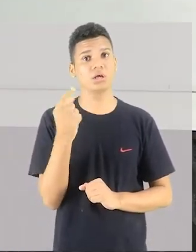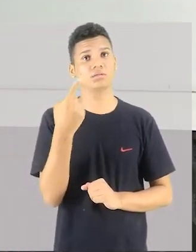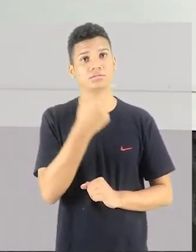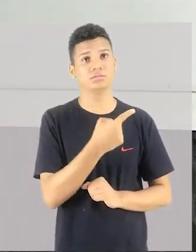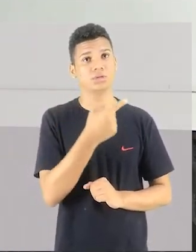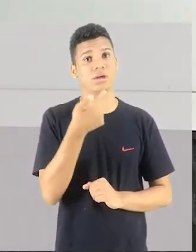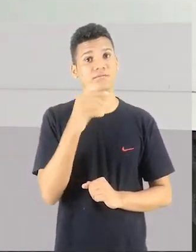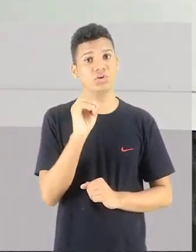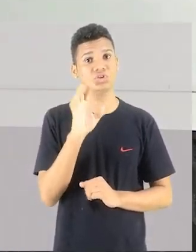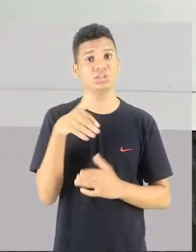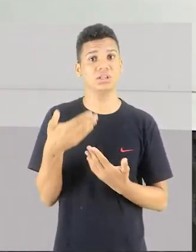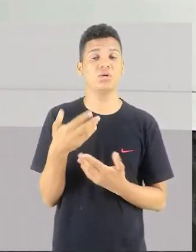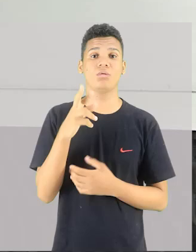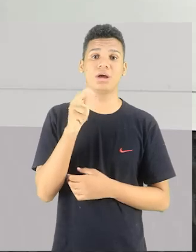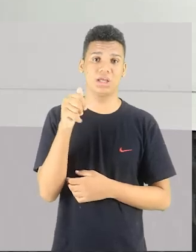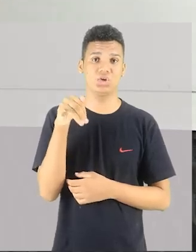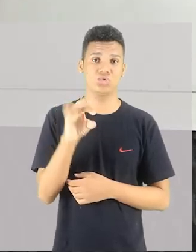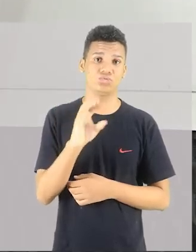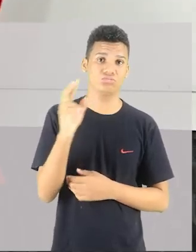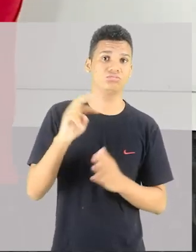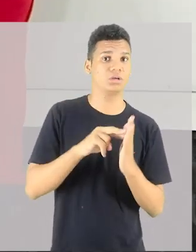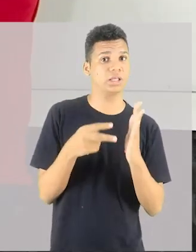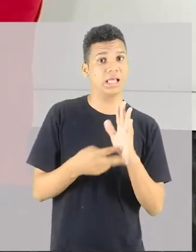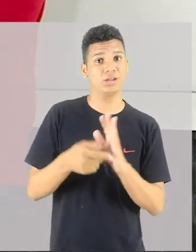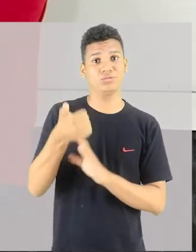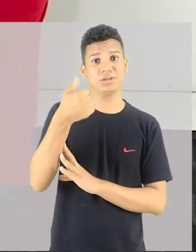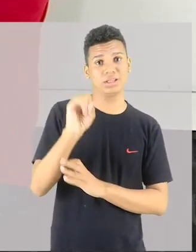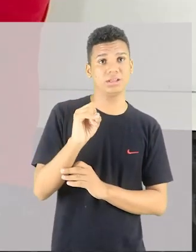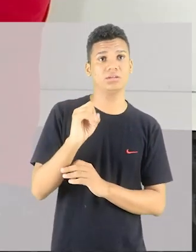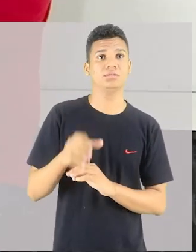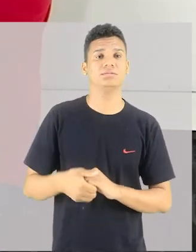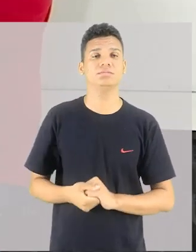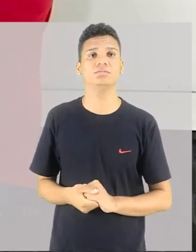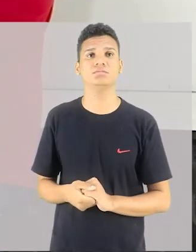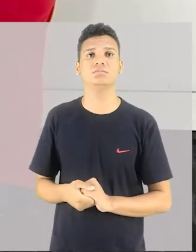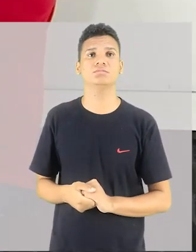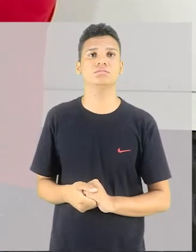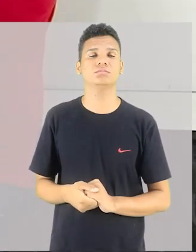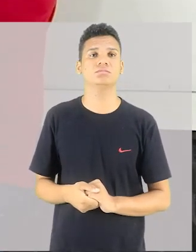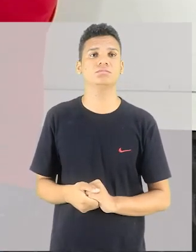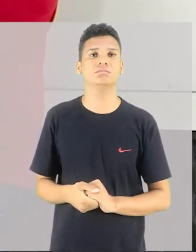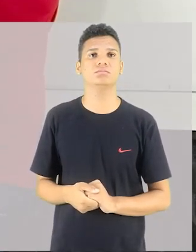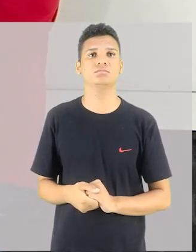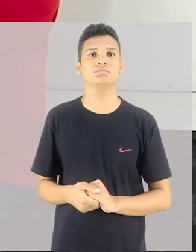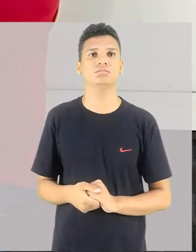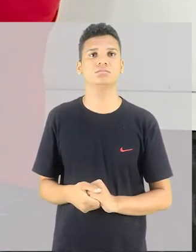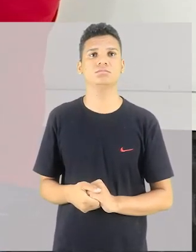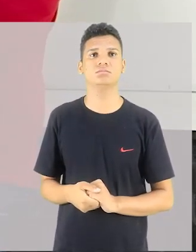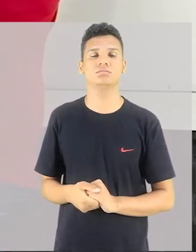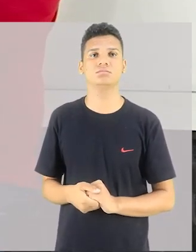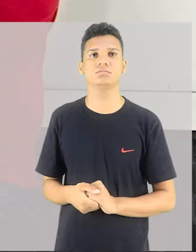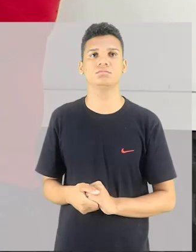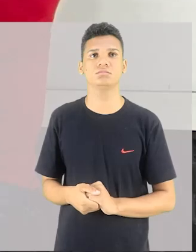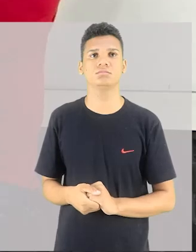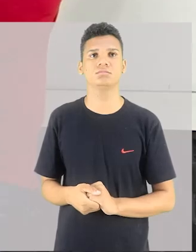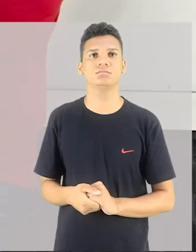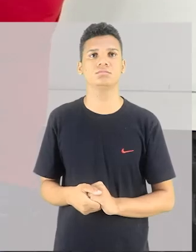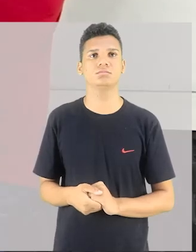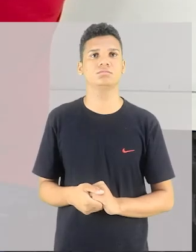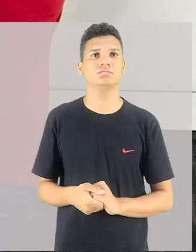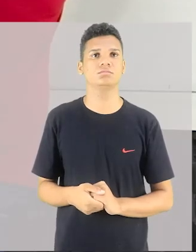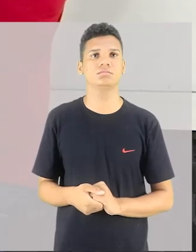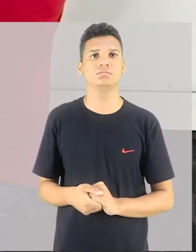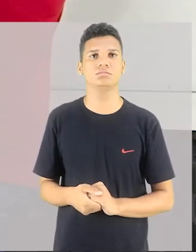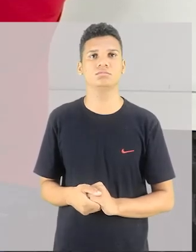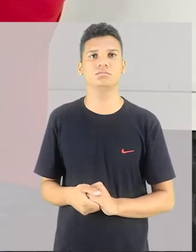raio é 10 então a área do círculo vai ser igual ao pi ele pediu chamar de 3 o